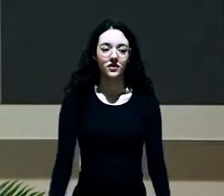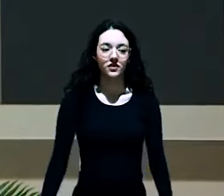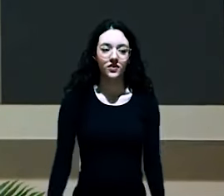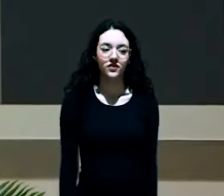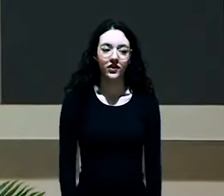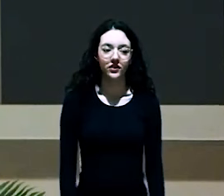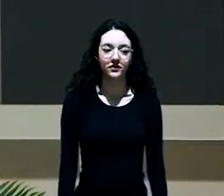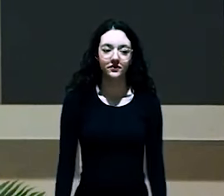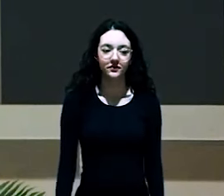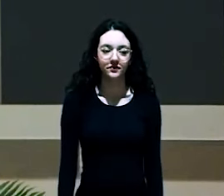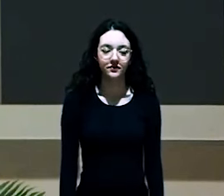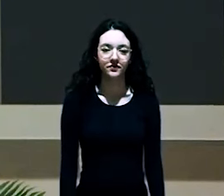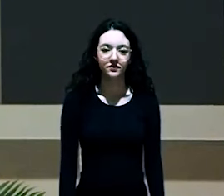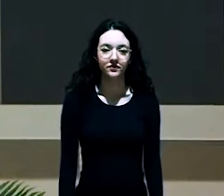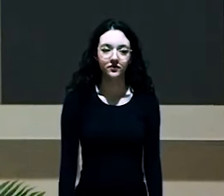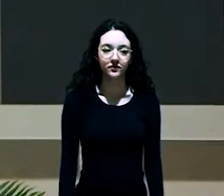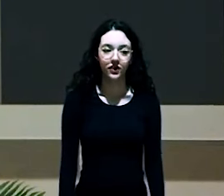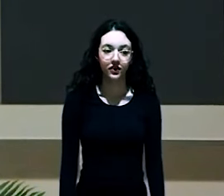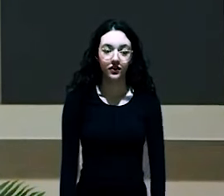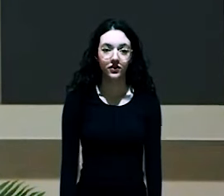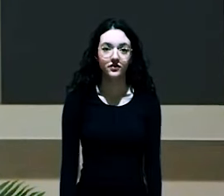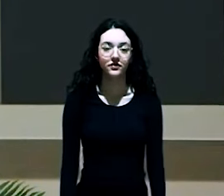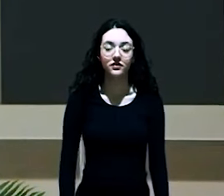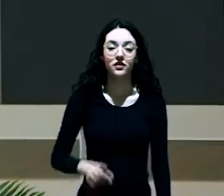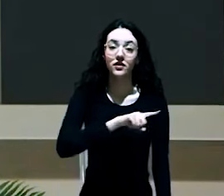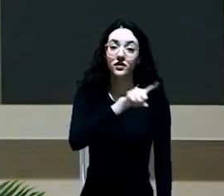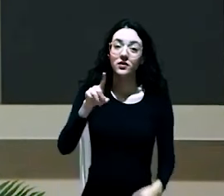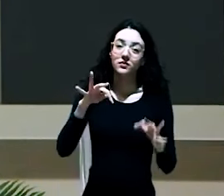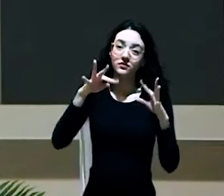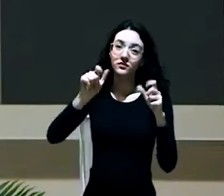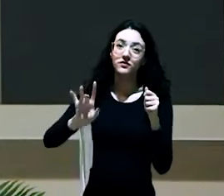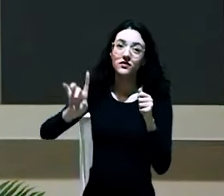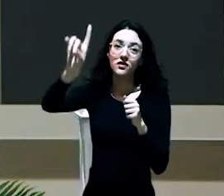que tudo que tu quer nesta noite é a presença do Espírito Santo.